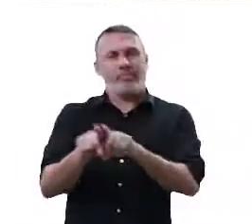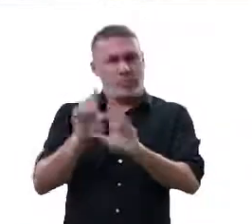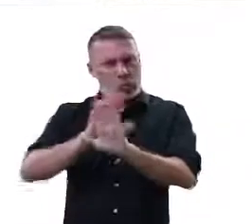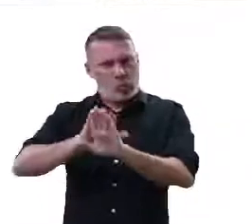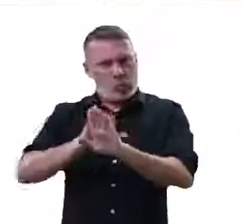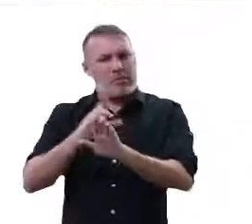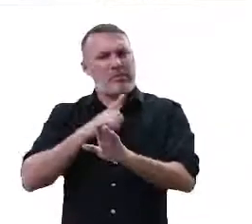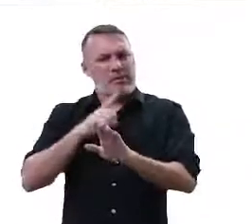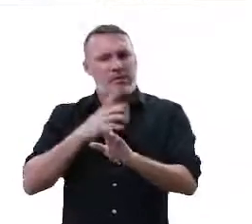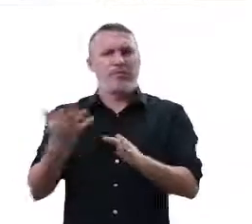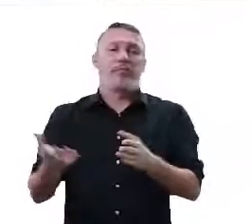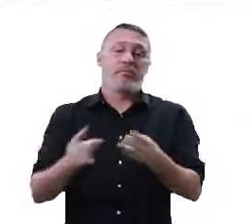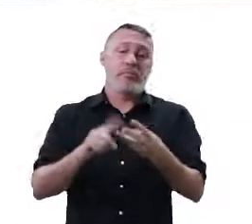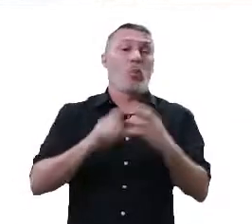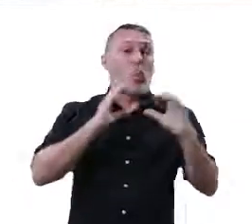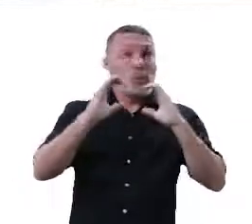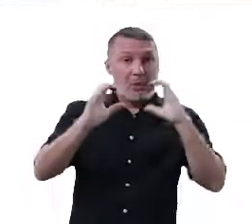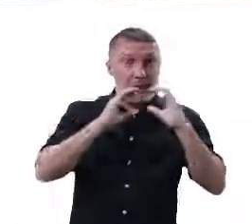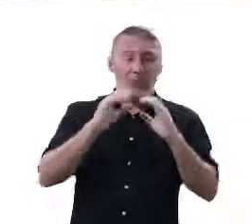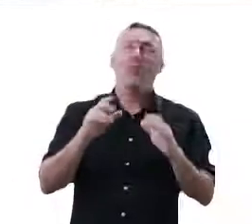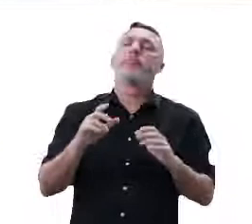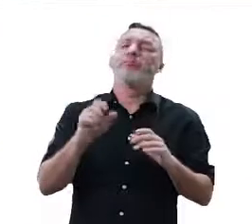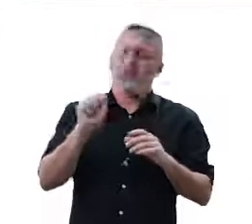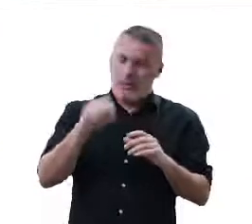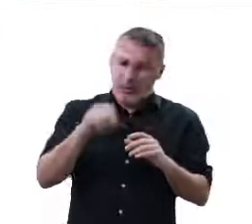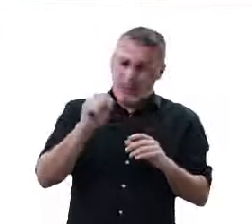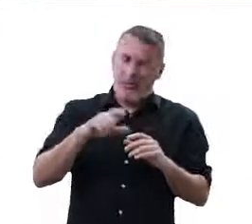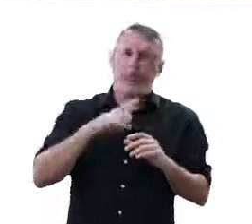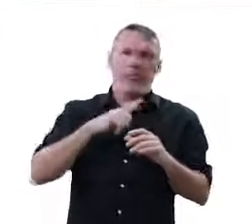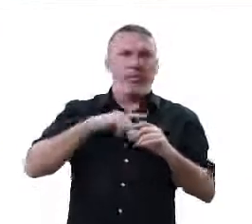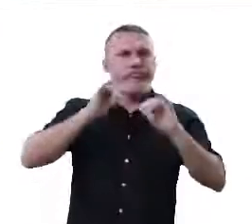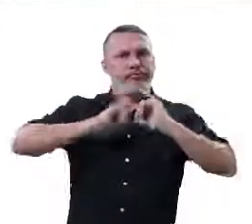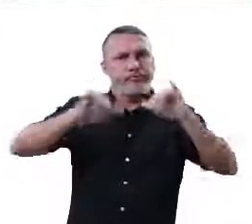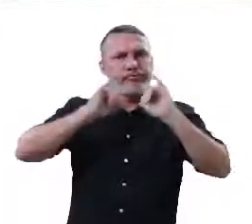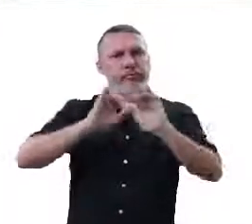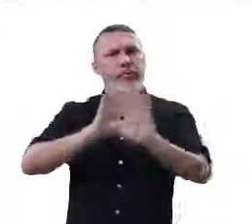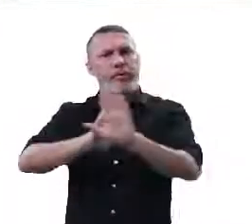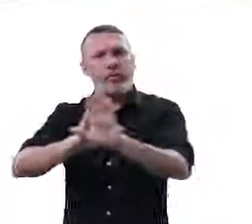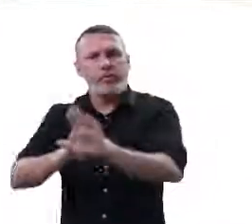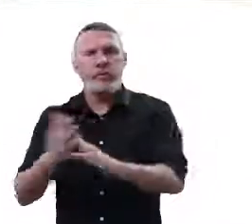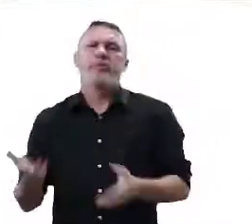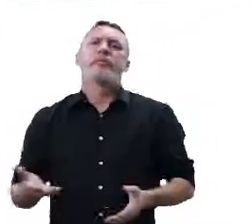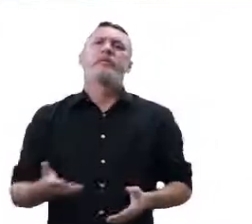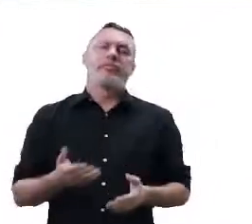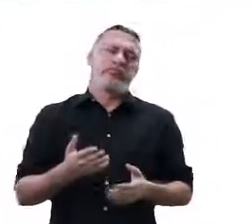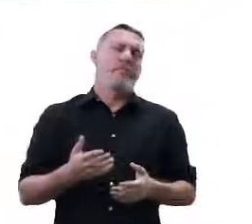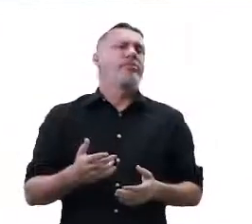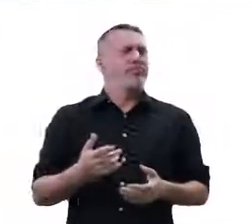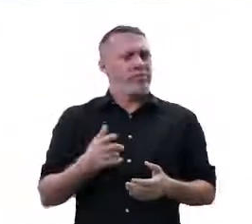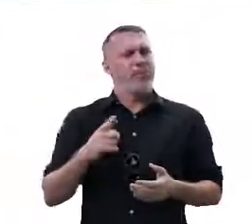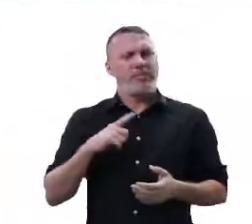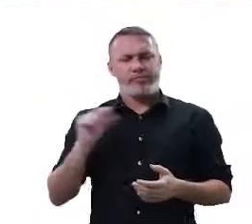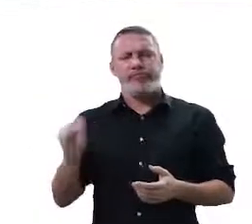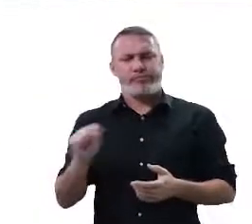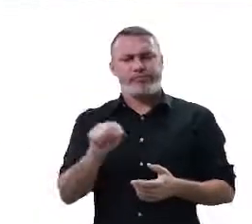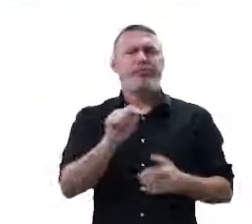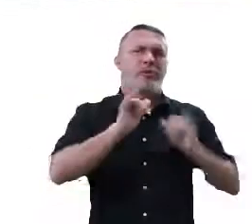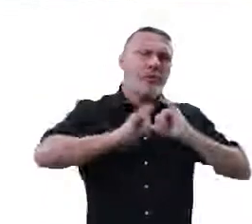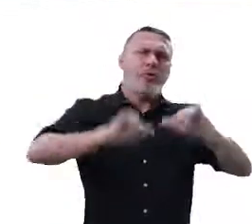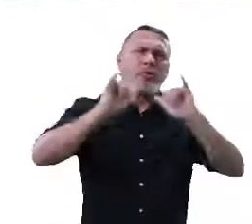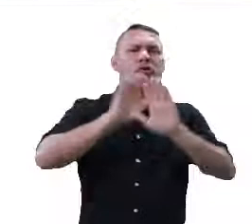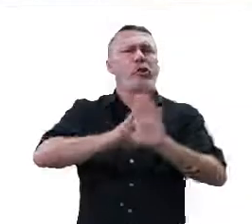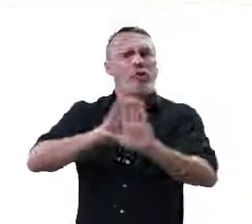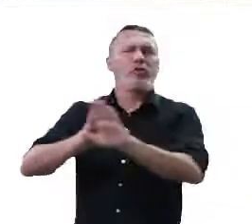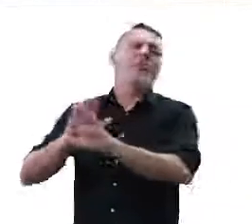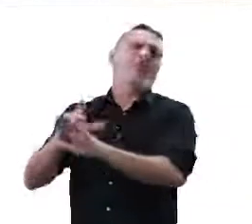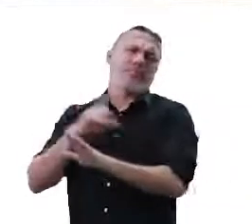igreja é um outro vetor ideológico, né? Os meios de comunicação são vetores ideológicos, certo? Então,